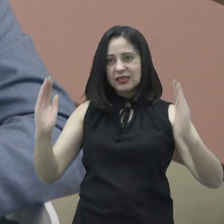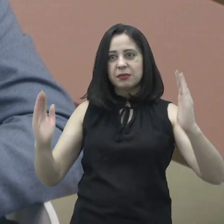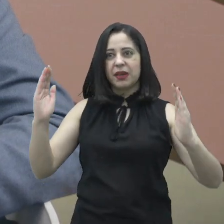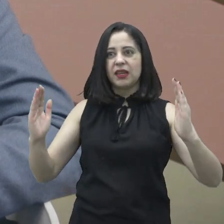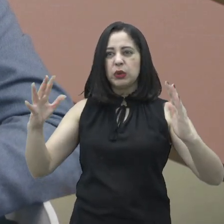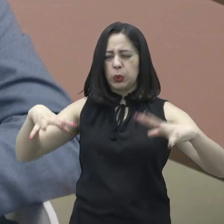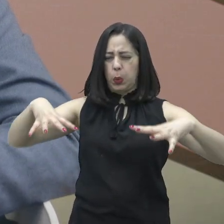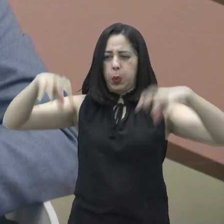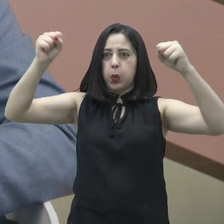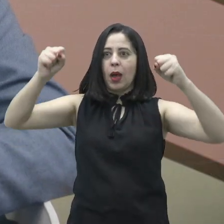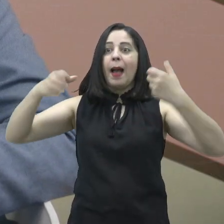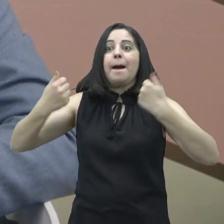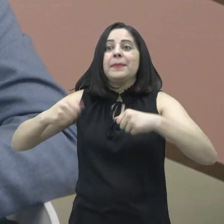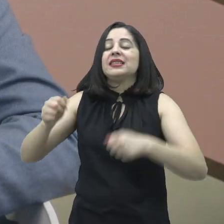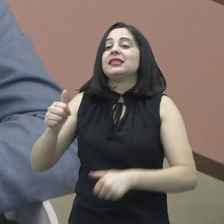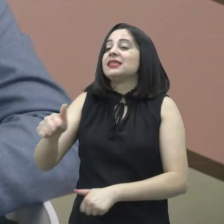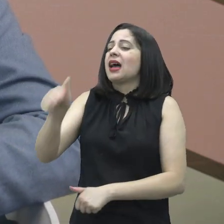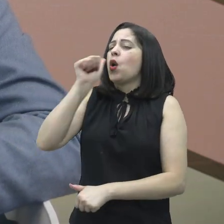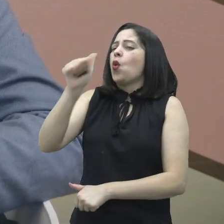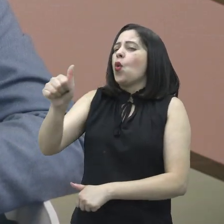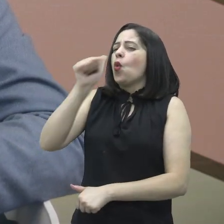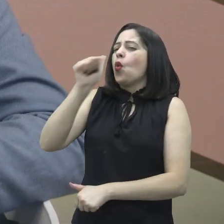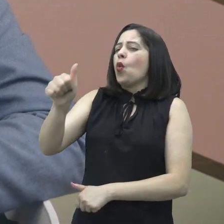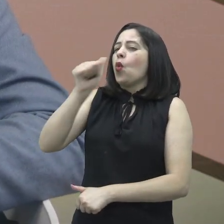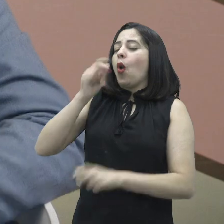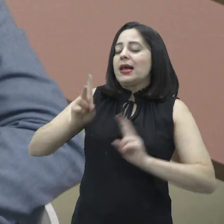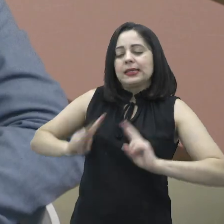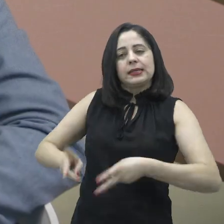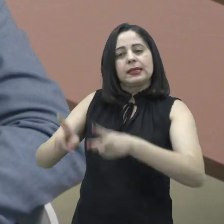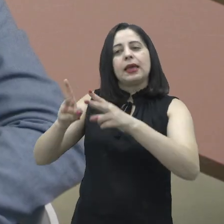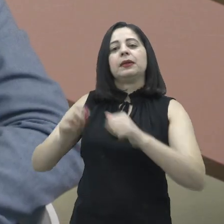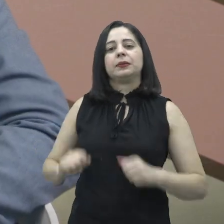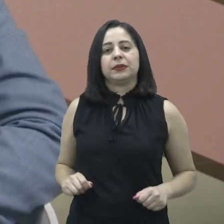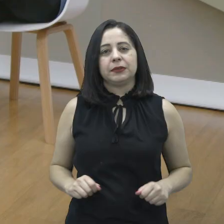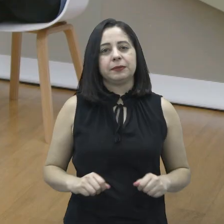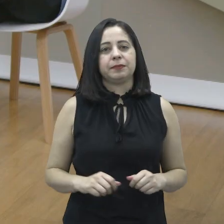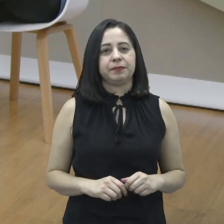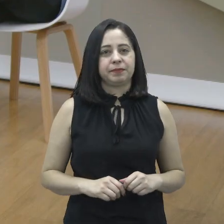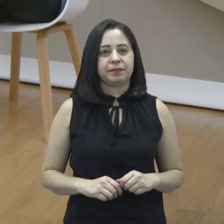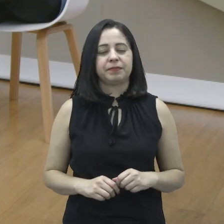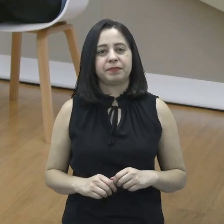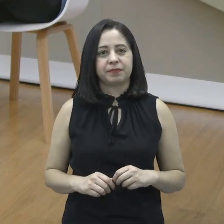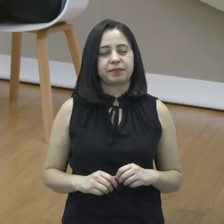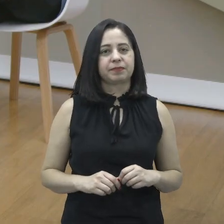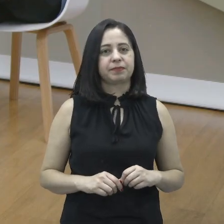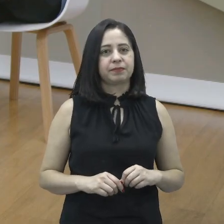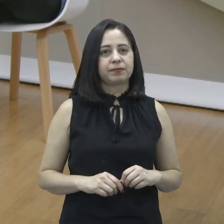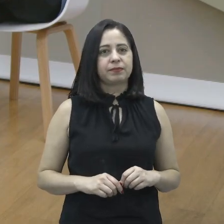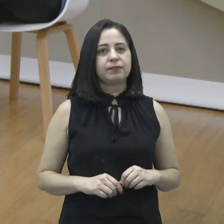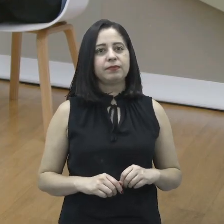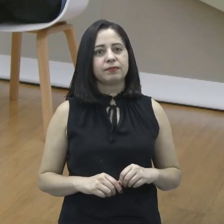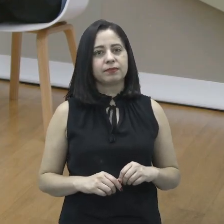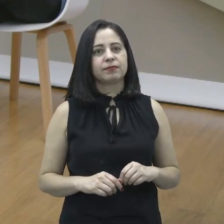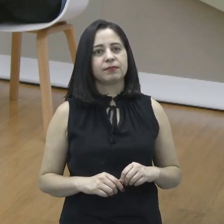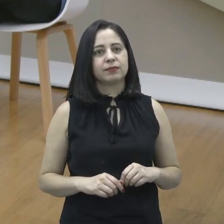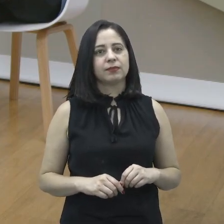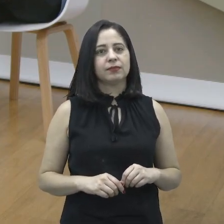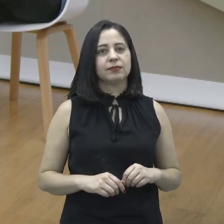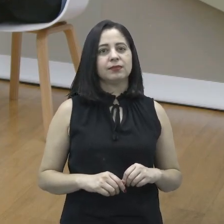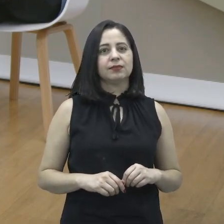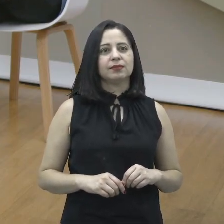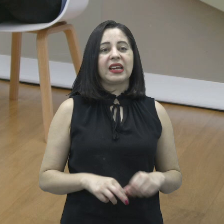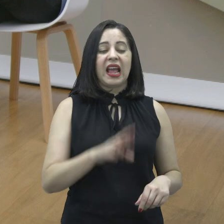poder umidificar as vias aéreas e não prejudicar a respiração das crianças. Ótimo, doutor. E nós também a gente sempre escuta